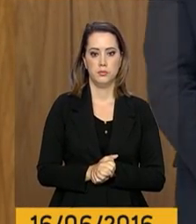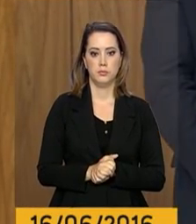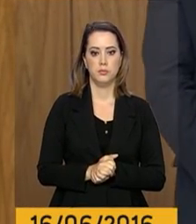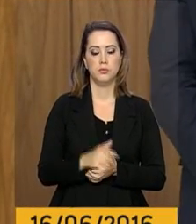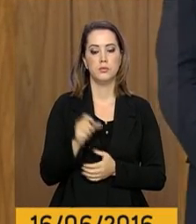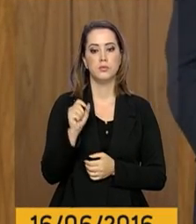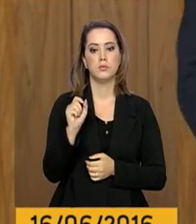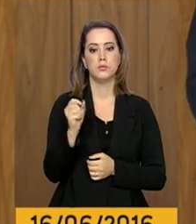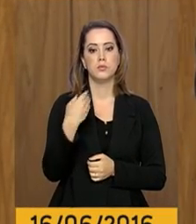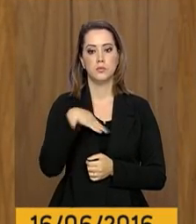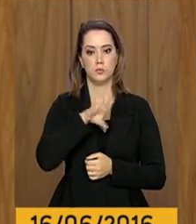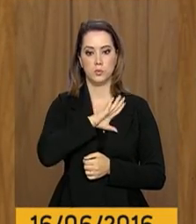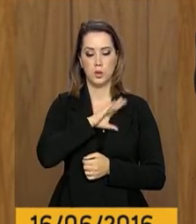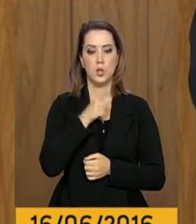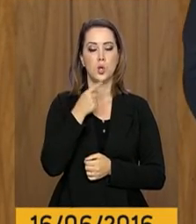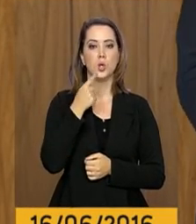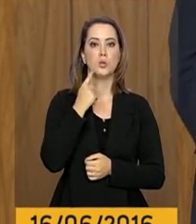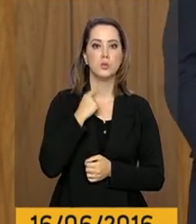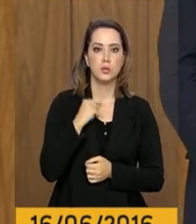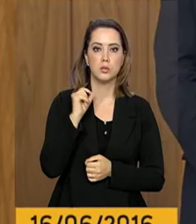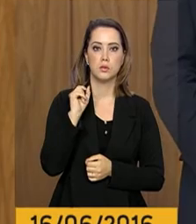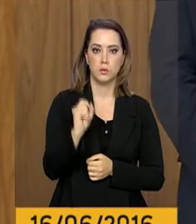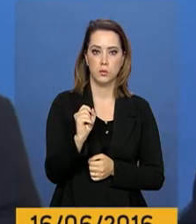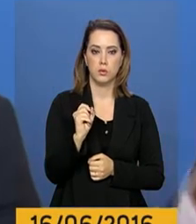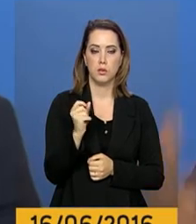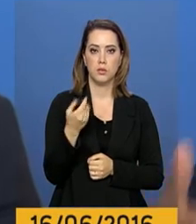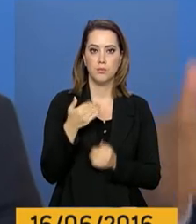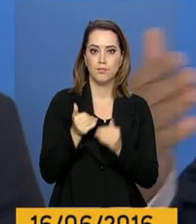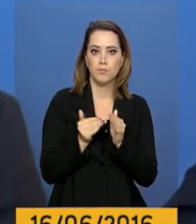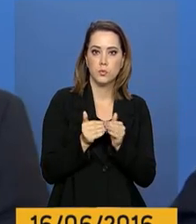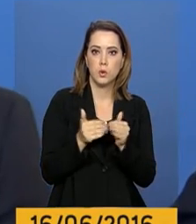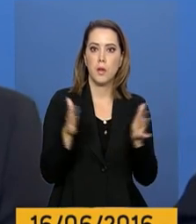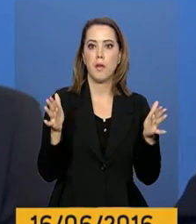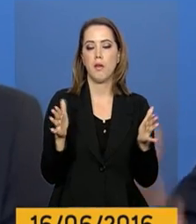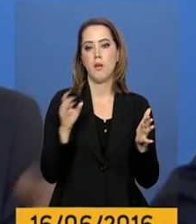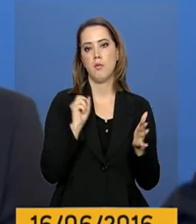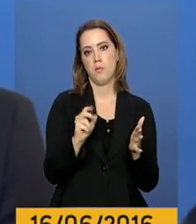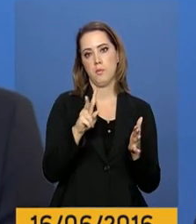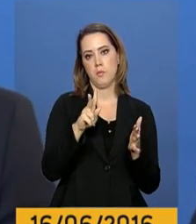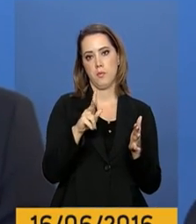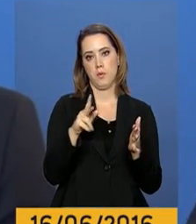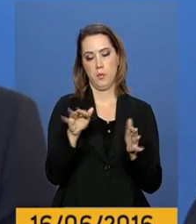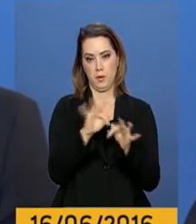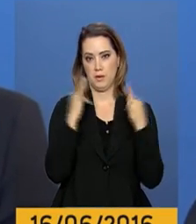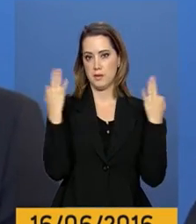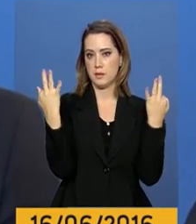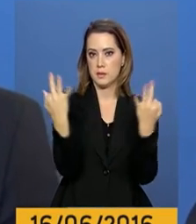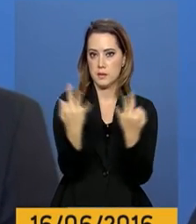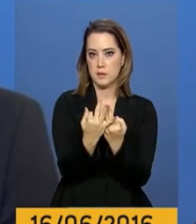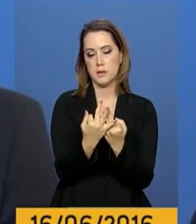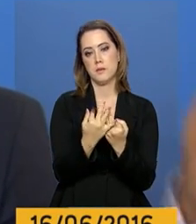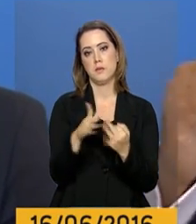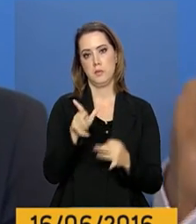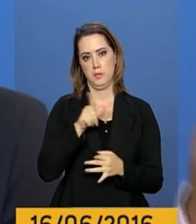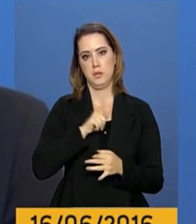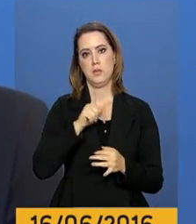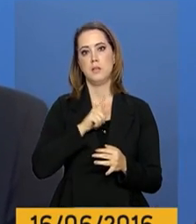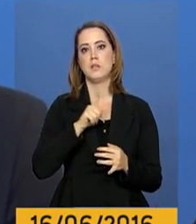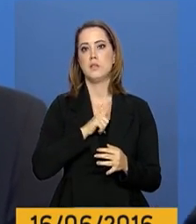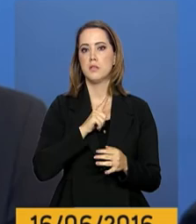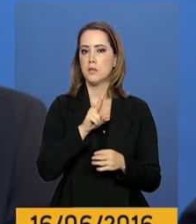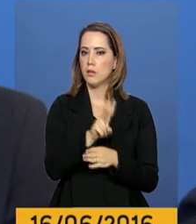Uhum. O nosso desejo é tão somente ampliar o universo de famílias atendidas pelo FIES, que